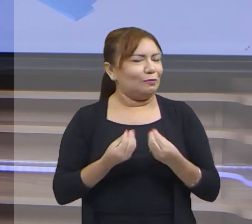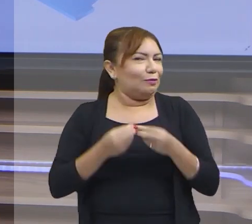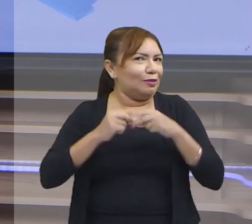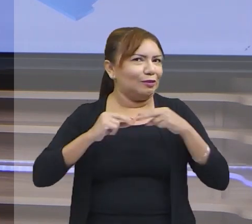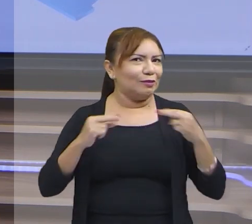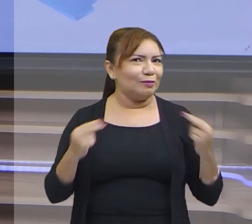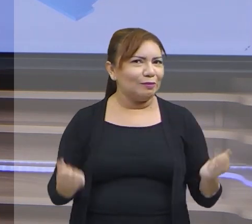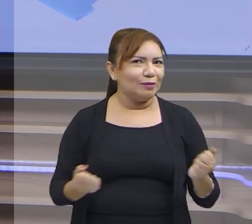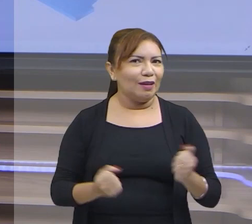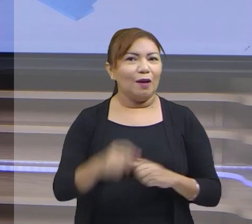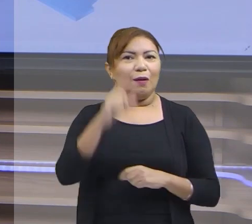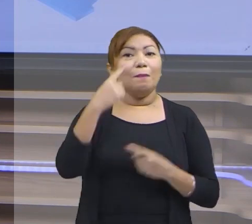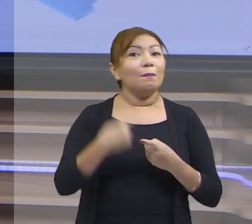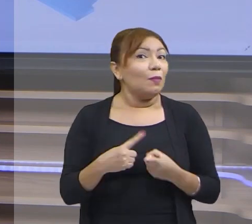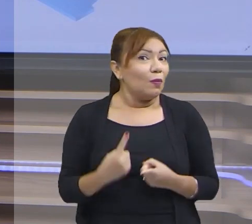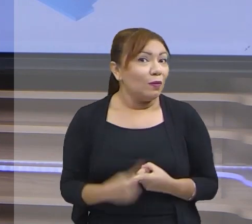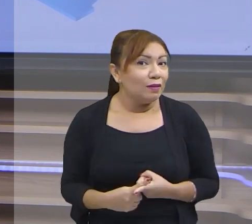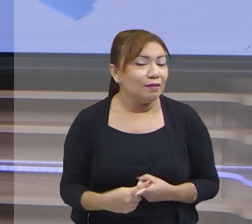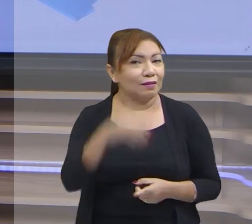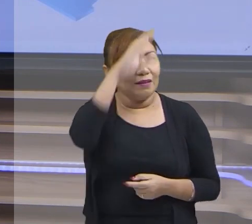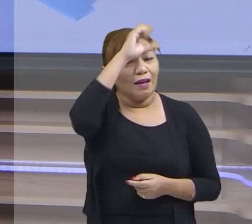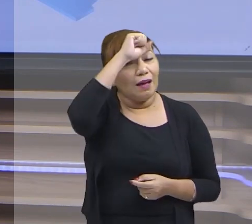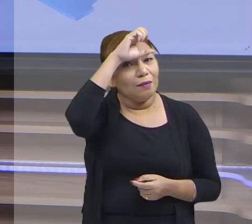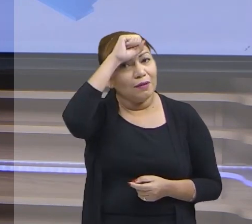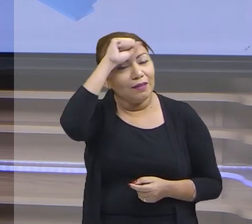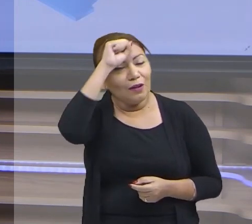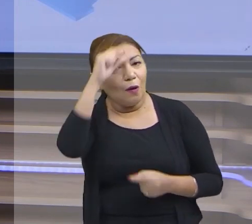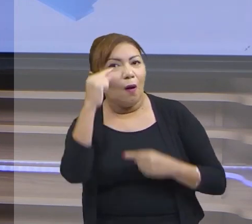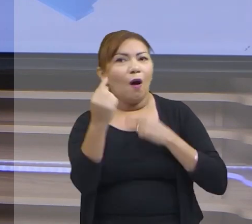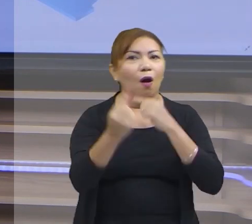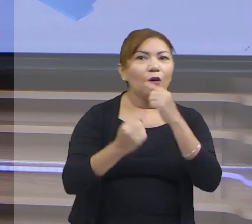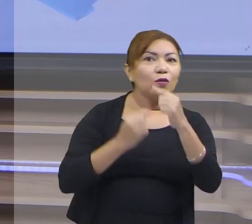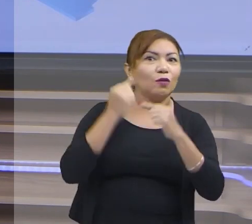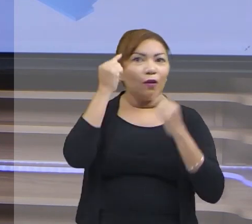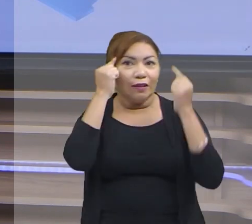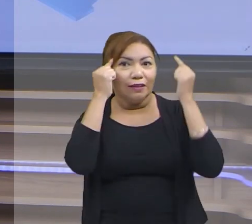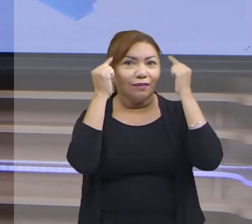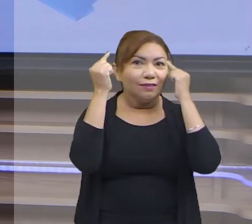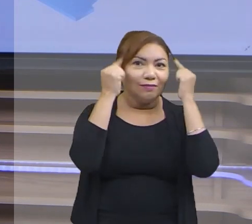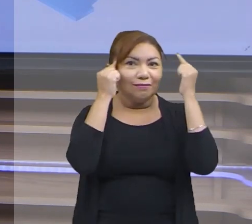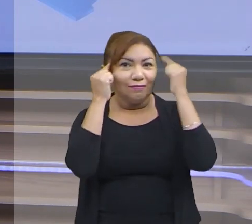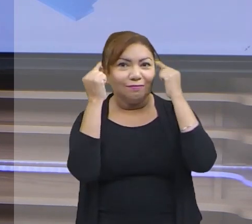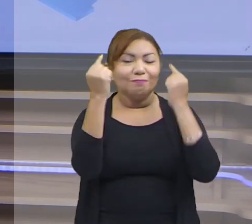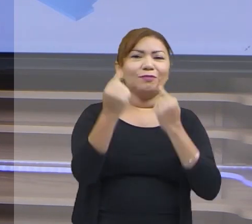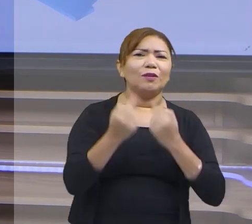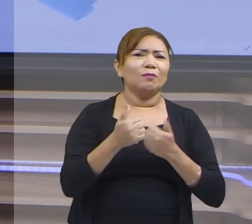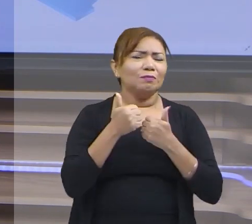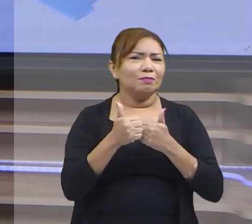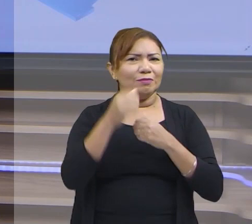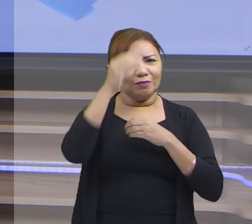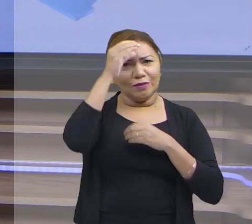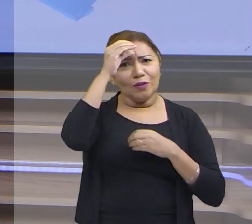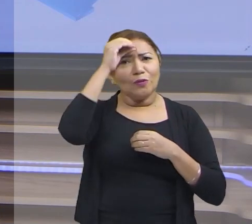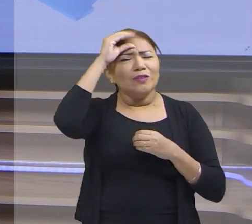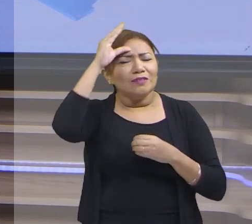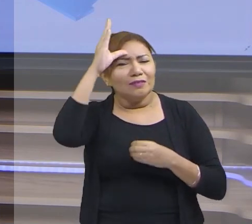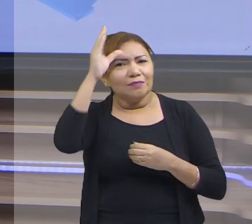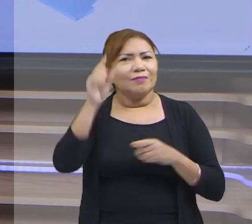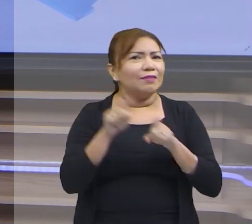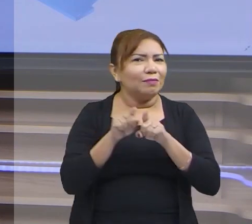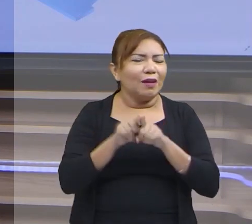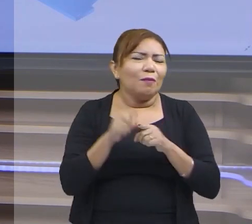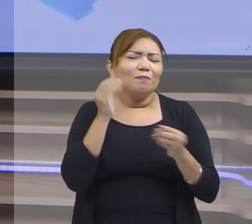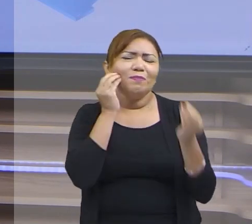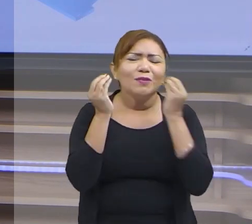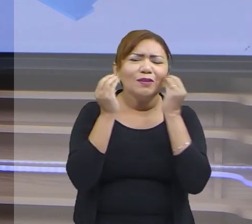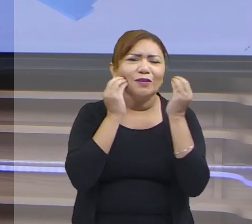porque aprendizagem é isso, troca de ideias, troca de conhecimentos. Eu gostaria, em primeiro lugar, de mandar um grande beijo